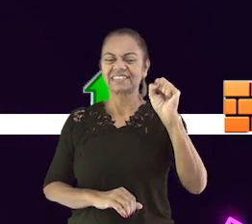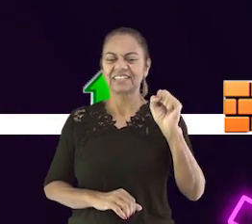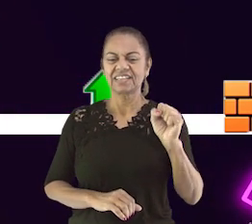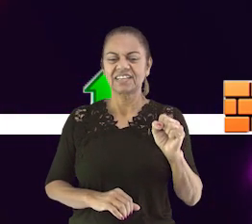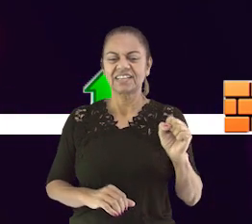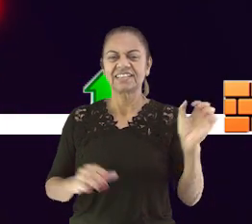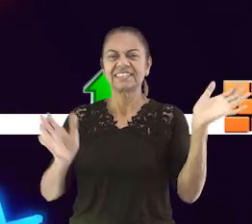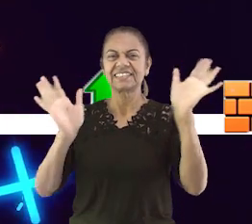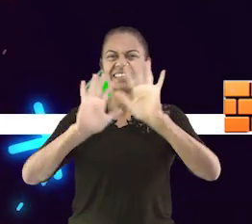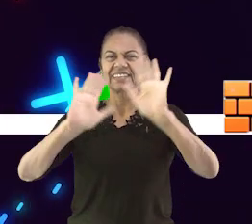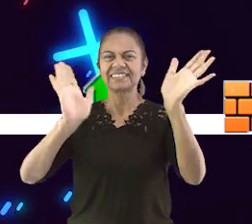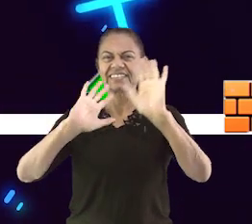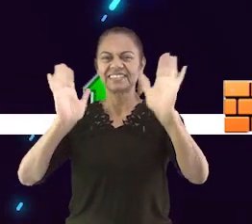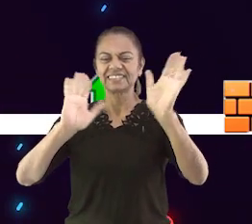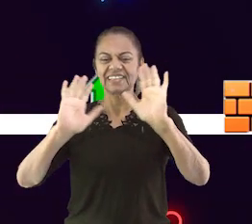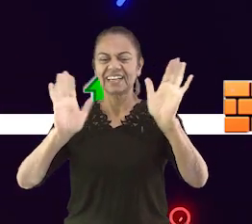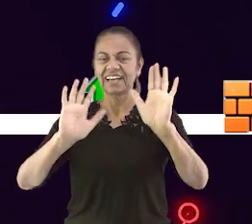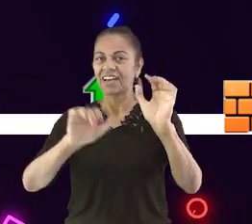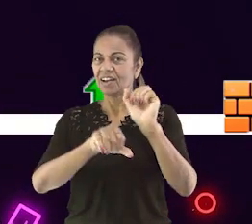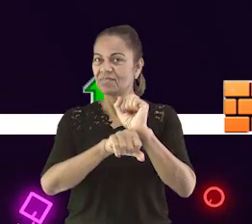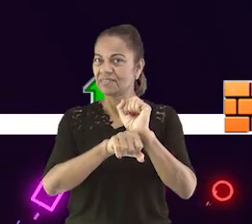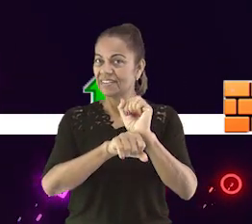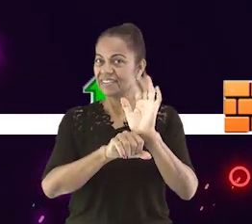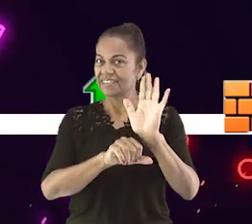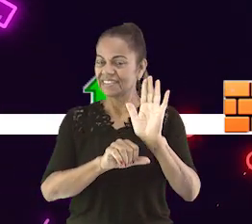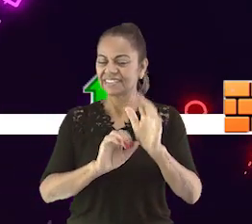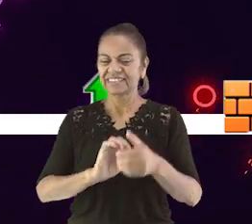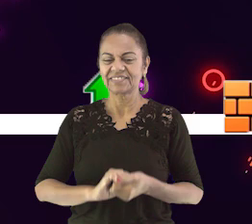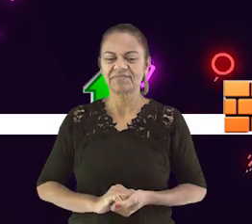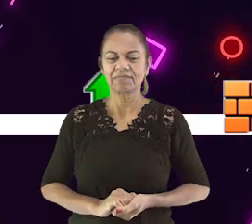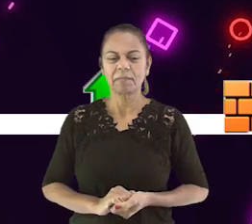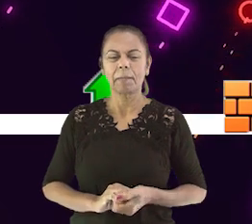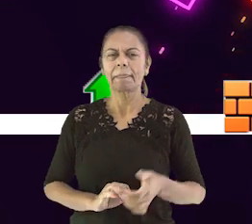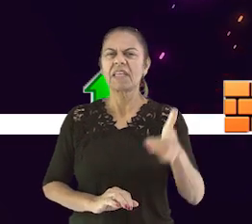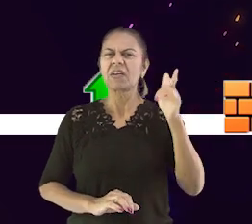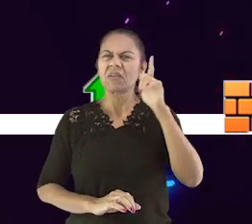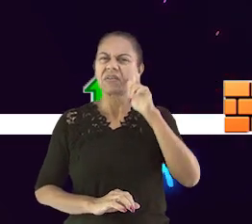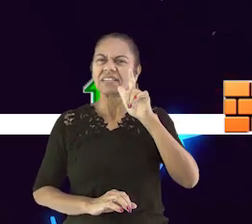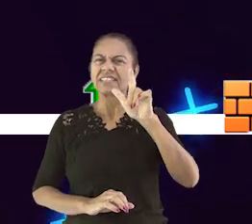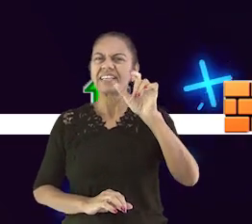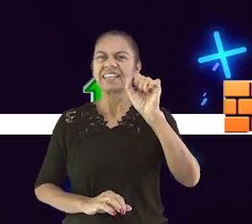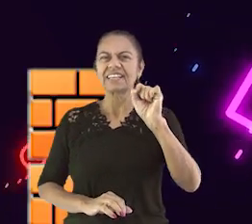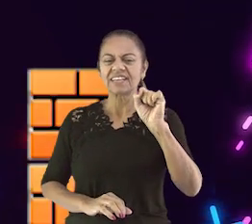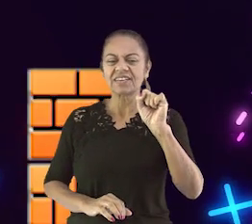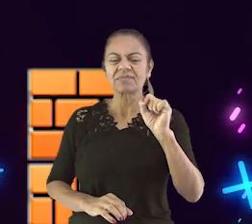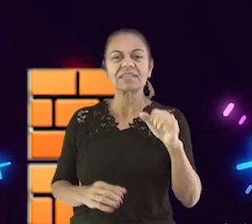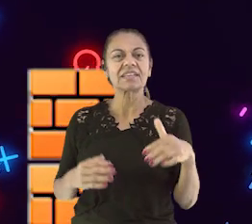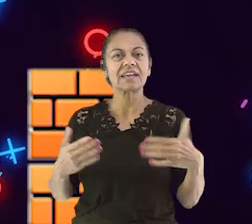Aí, conseguimos. Deixa eu me ajeitar. Tchau, tchau. Me espera aí.